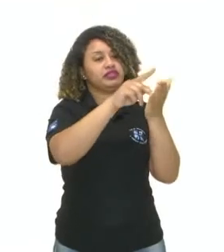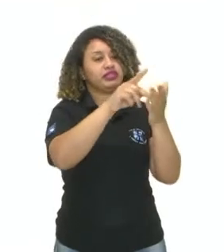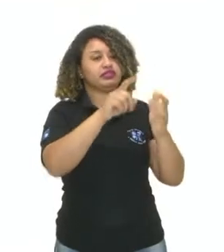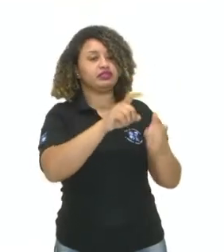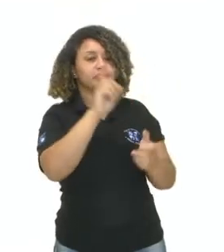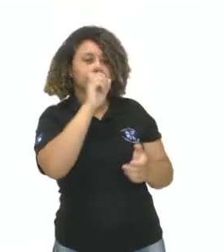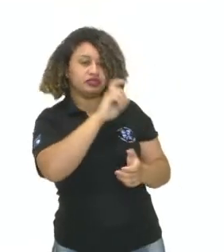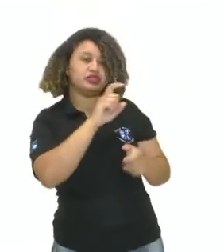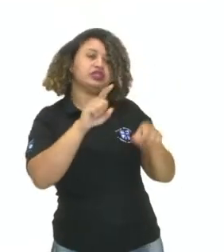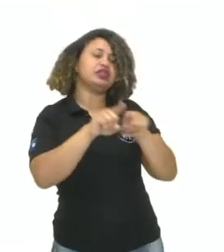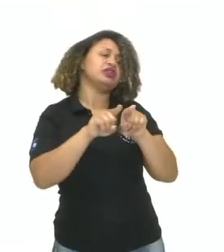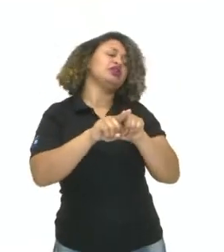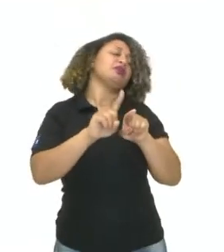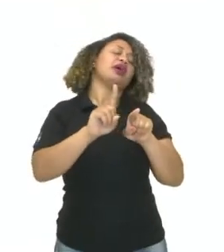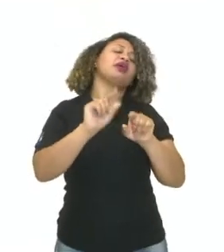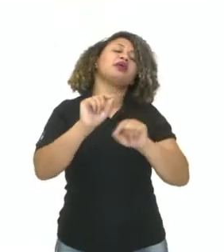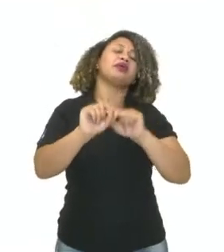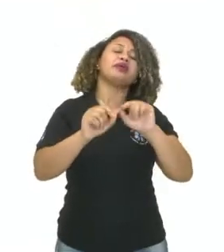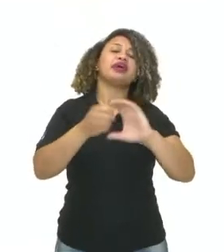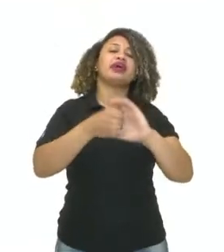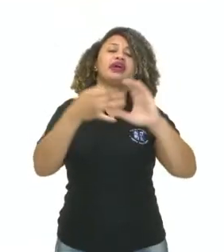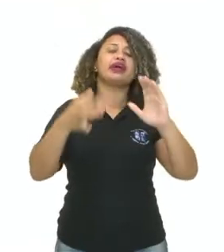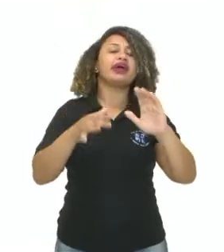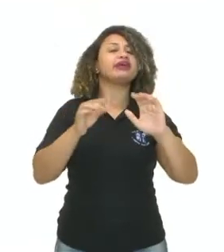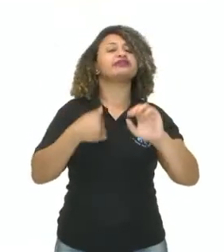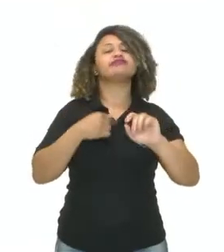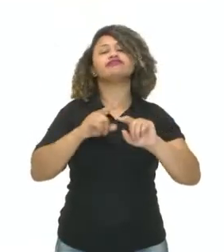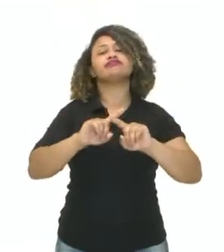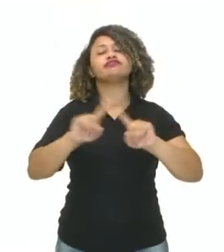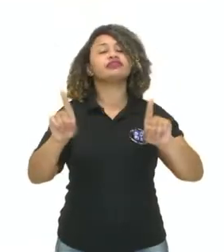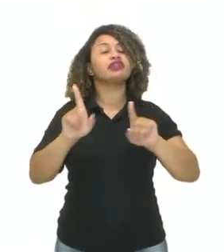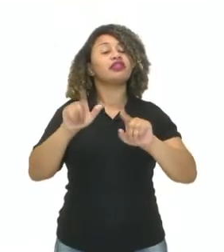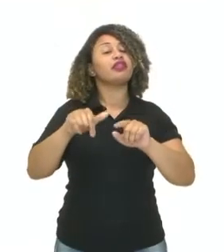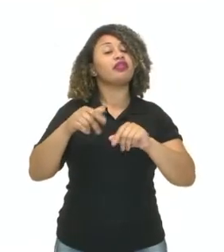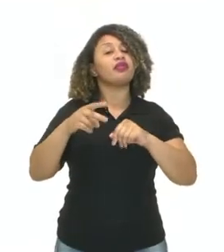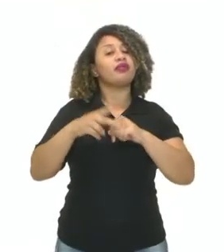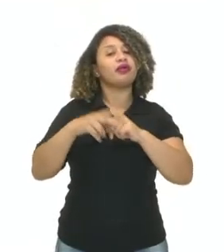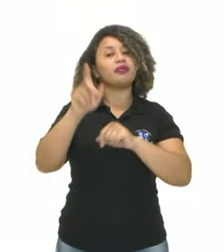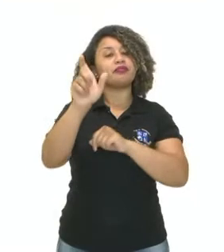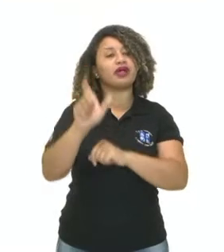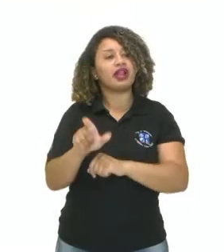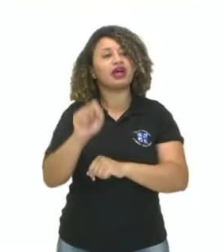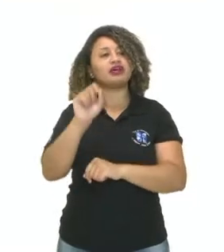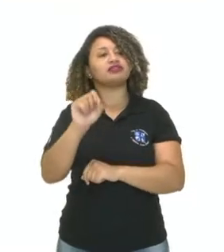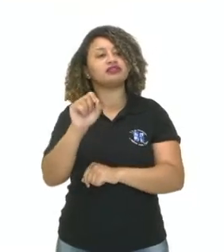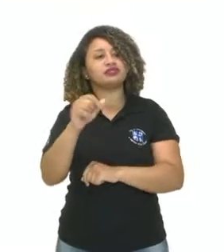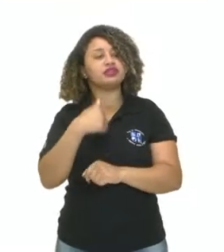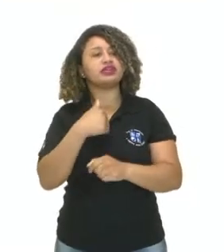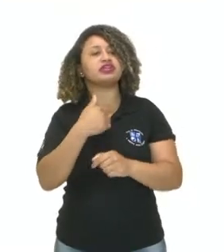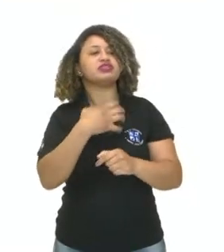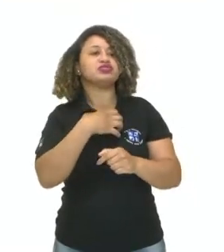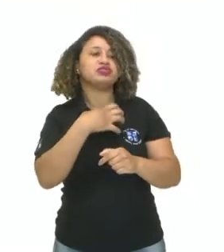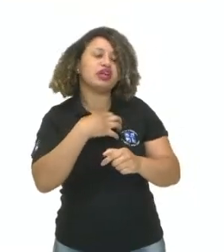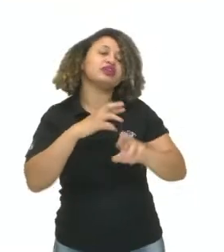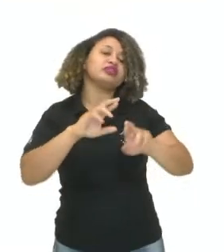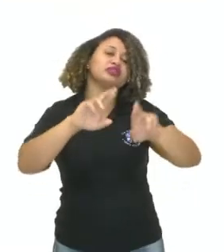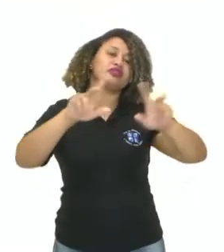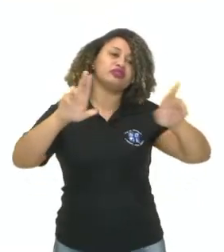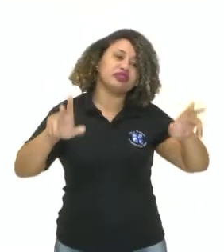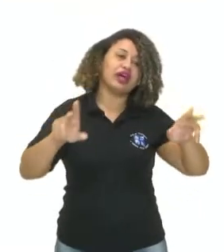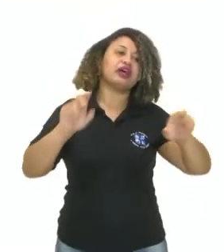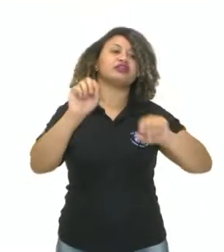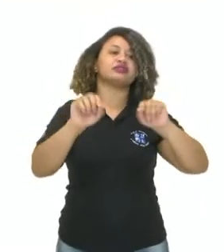elementos aí que formam algumas construções, algumas formas. E sobre isso temos já o nosso primeiro